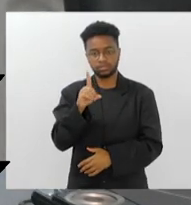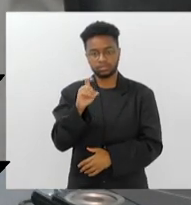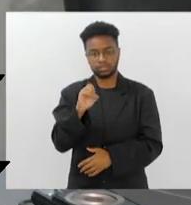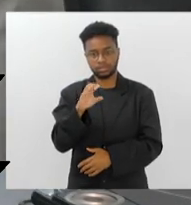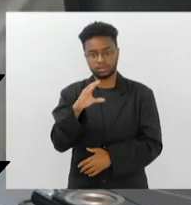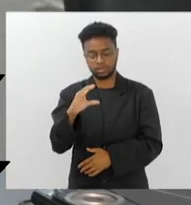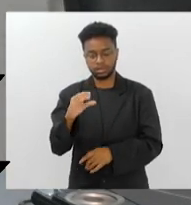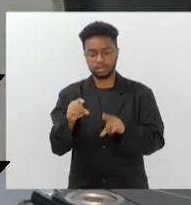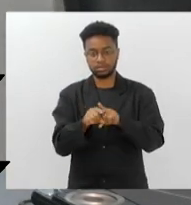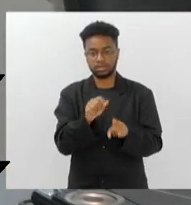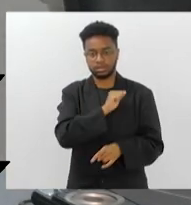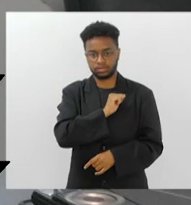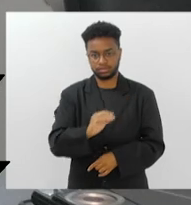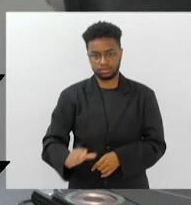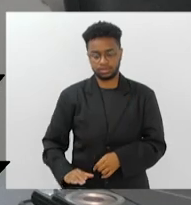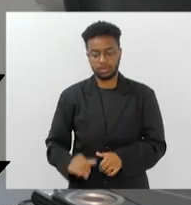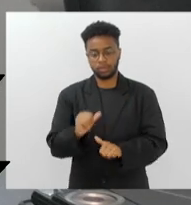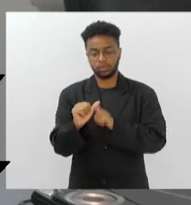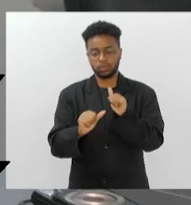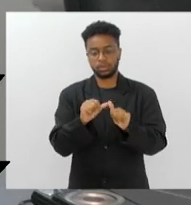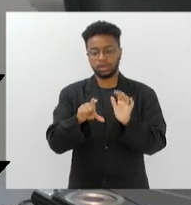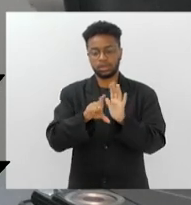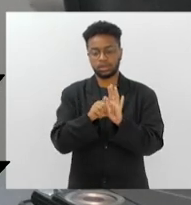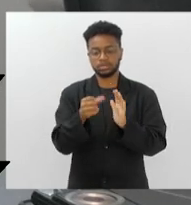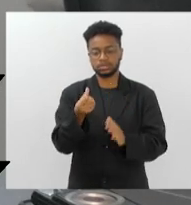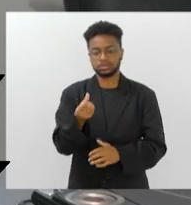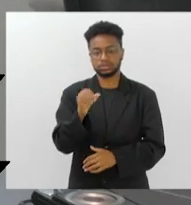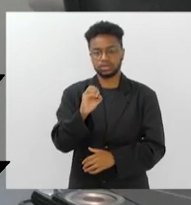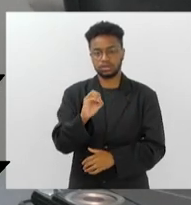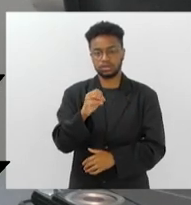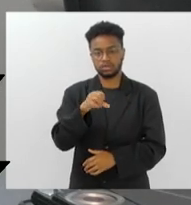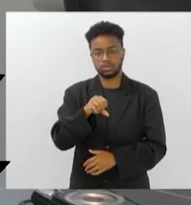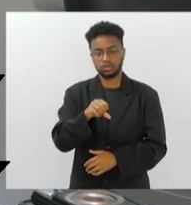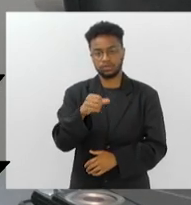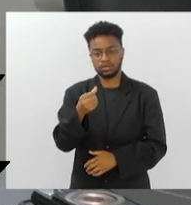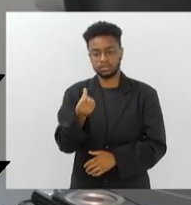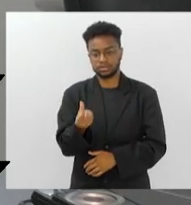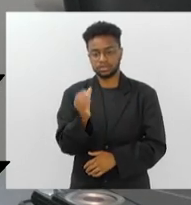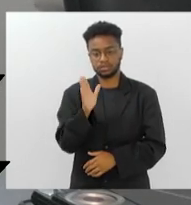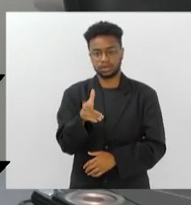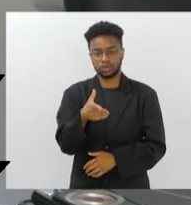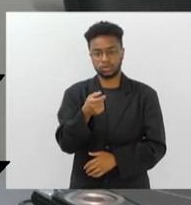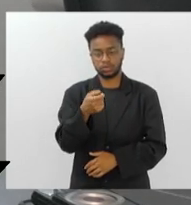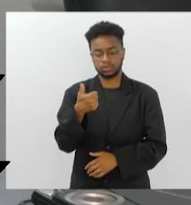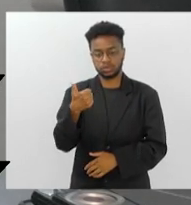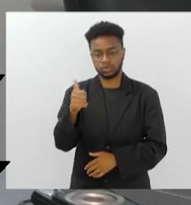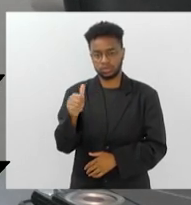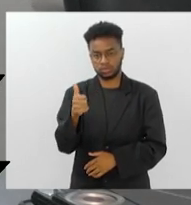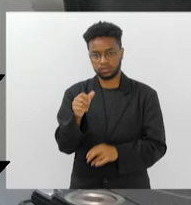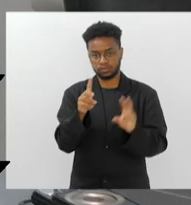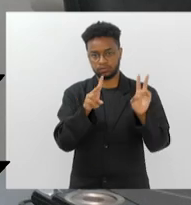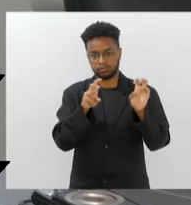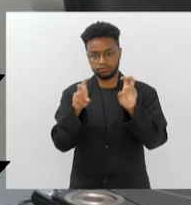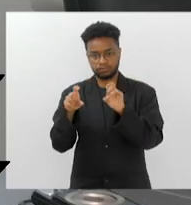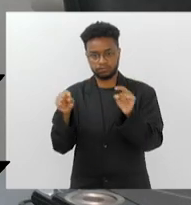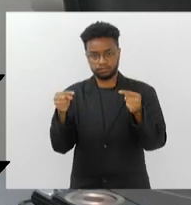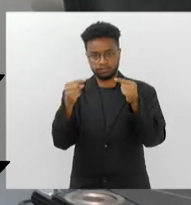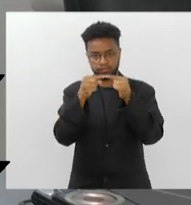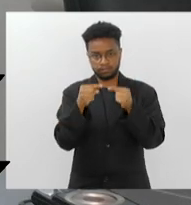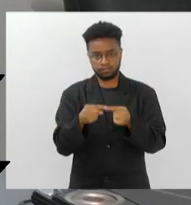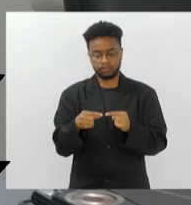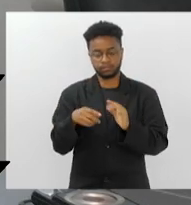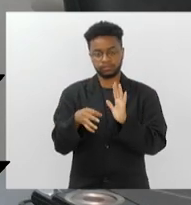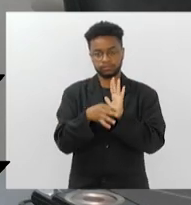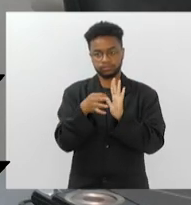que altera a lei 6096 de 28 de novembro de 2011 na forma que menciona o parecer